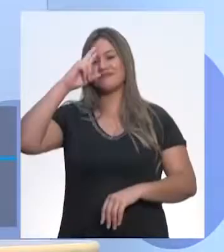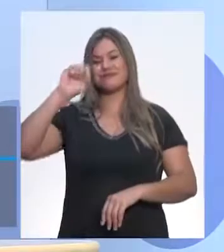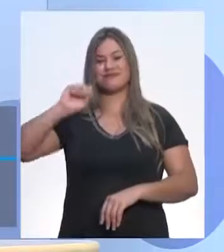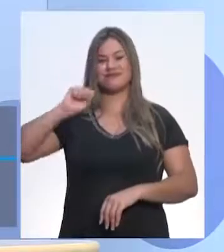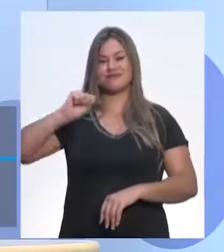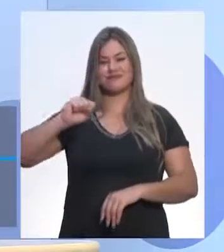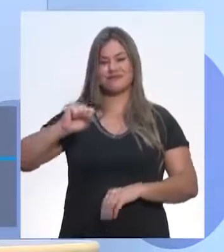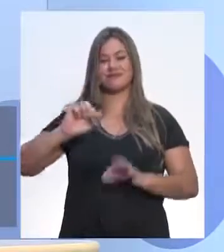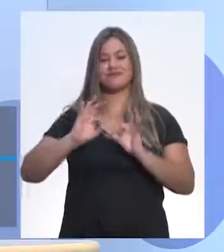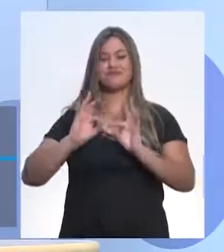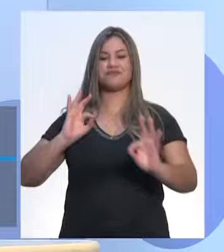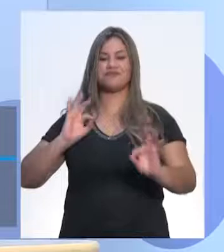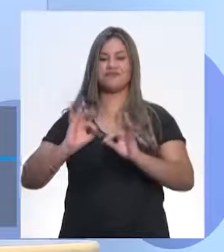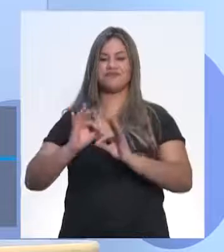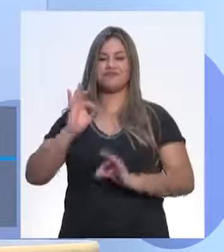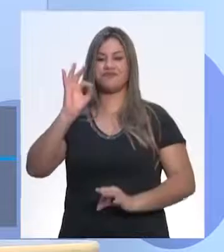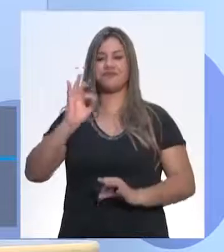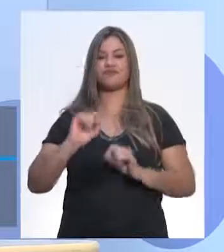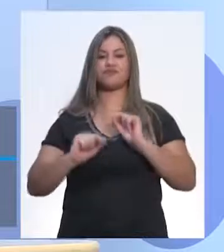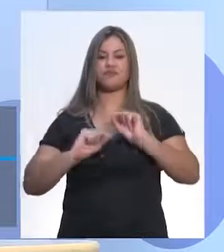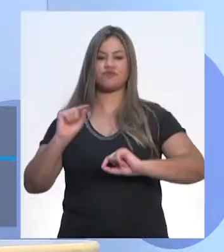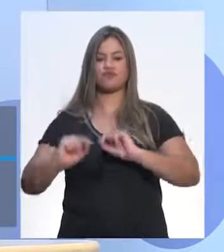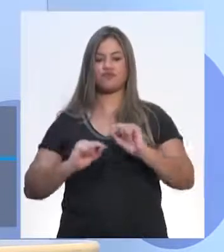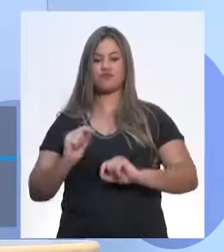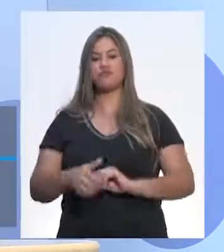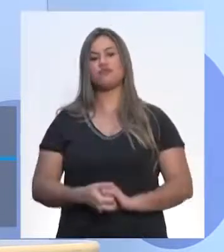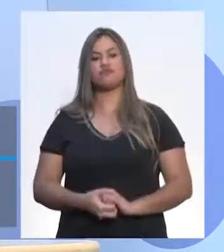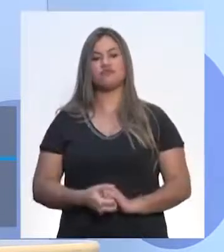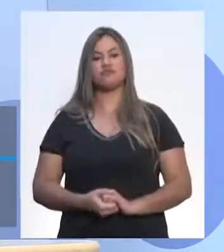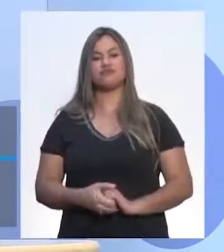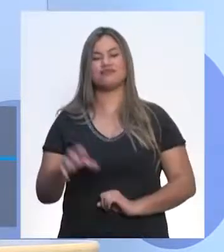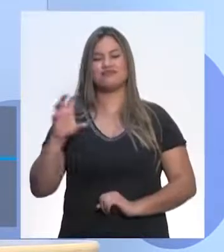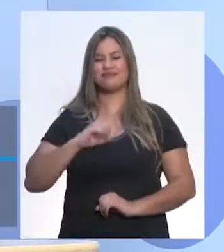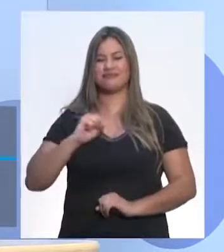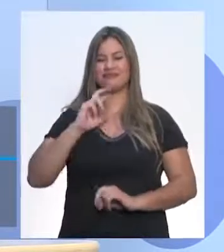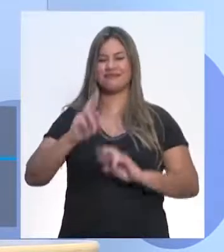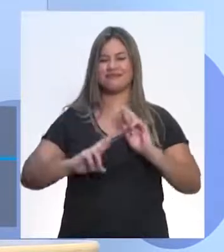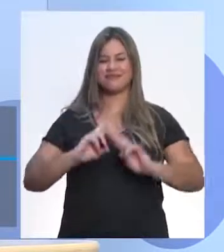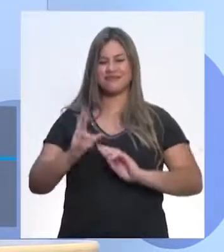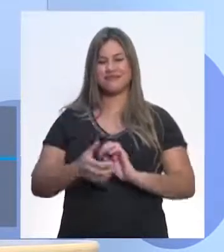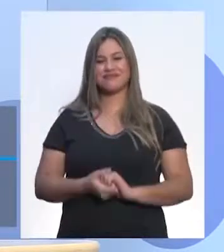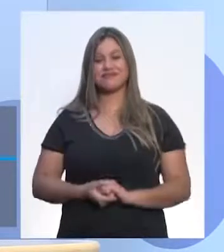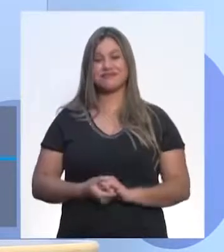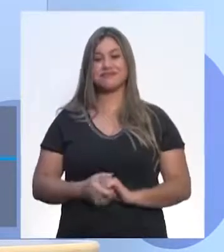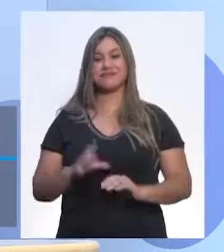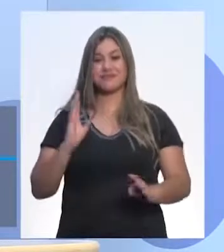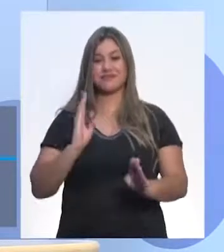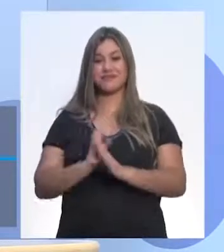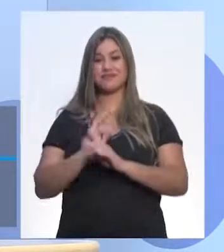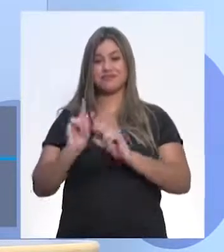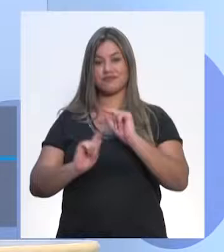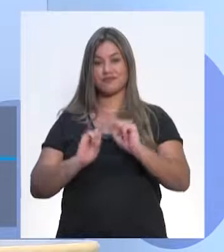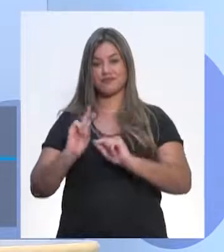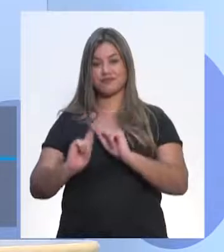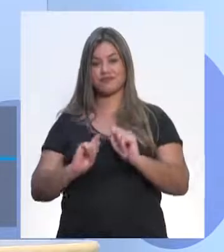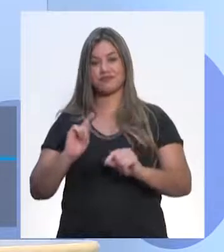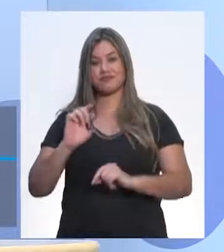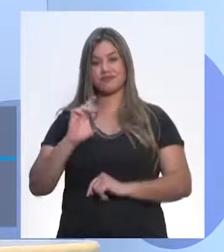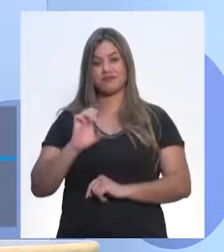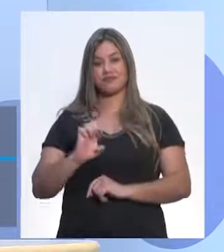que é perímetro, tá? Eles sabem o que é perímetro e eu adorei as respostas. Eu encontrei assim, do